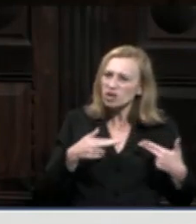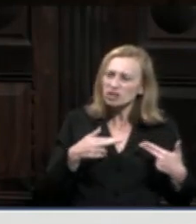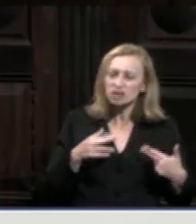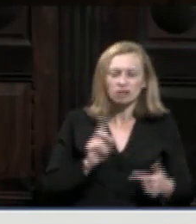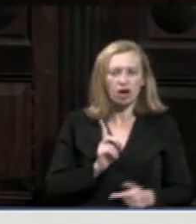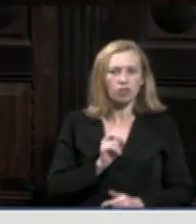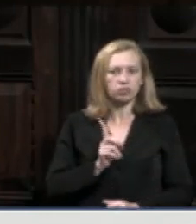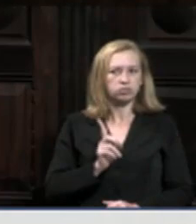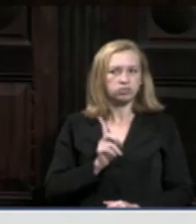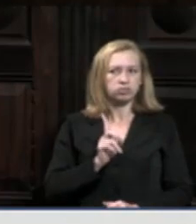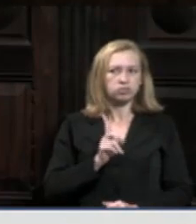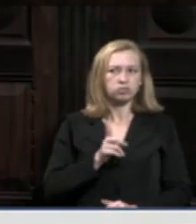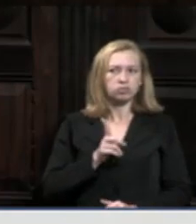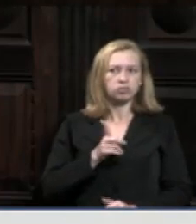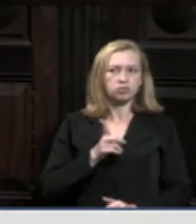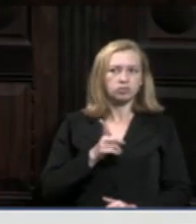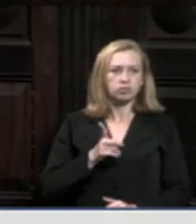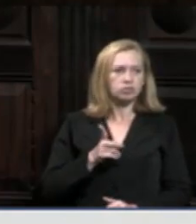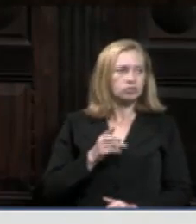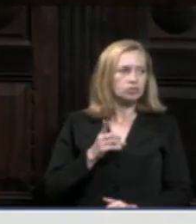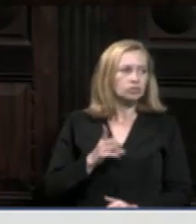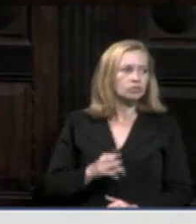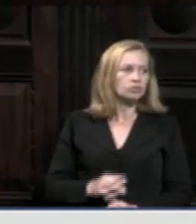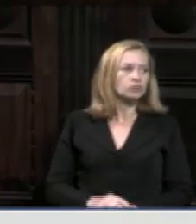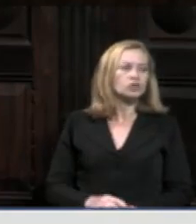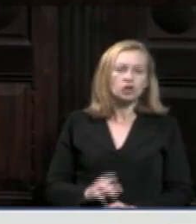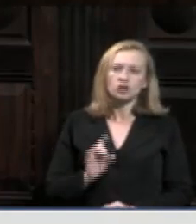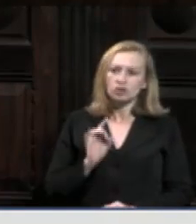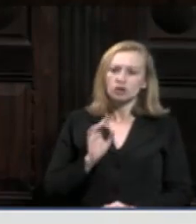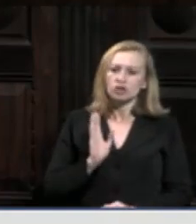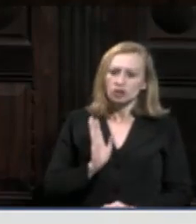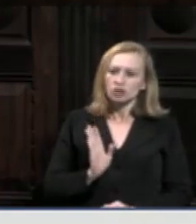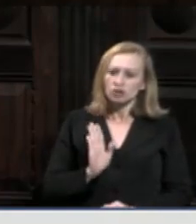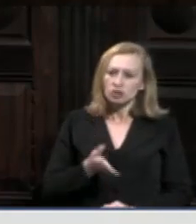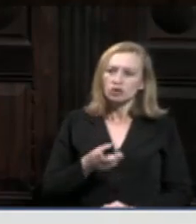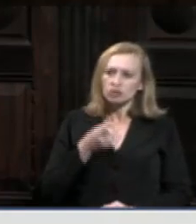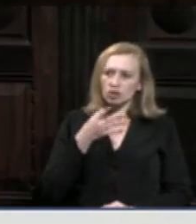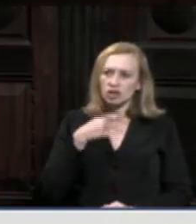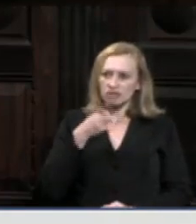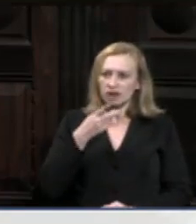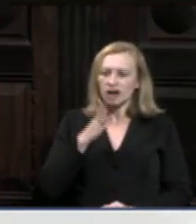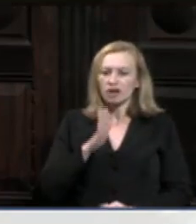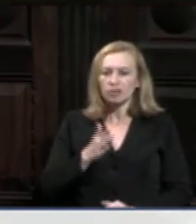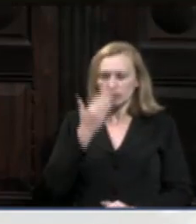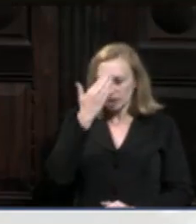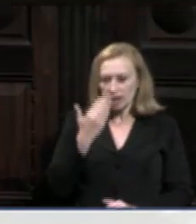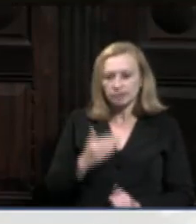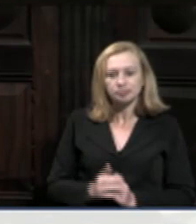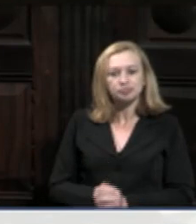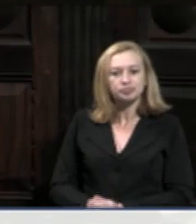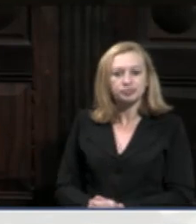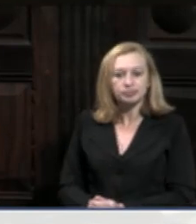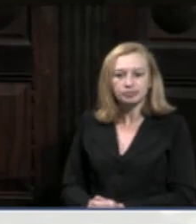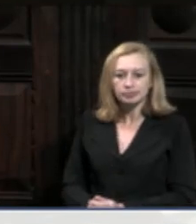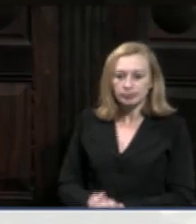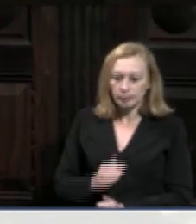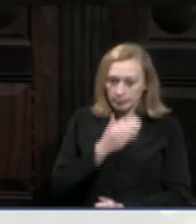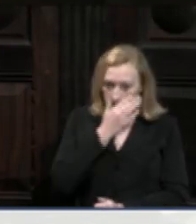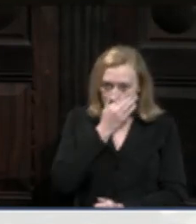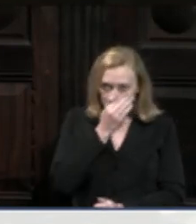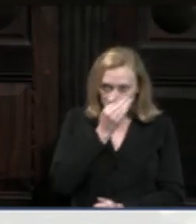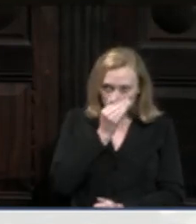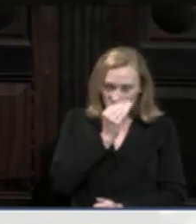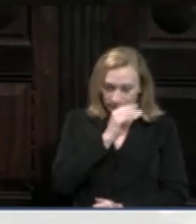admitir. Entendeu? Eram essas considerações que eu gostaria de fazer, senhor presidente. Obrigado. Próximo orador inscrito é o nobre deputado Paulo